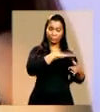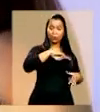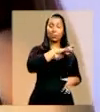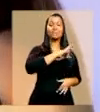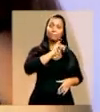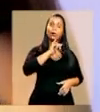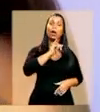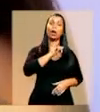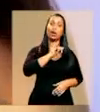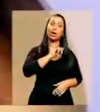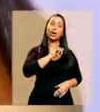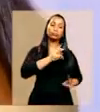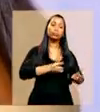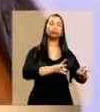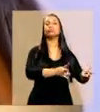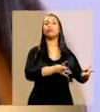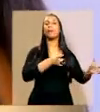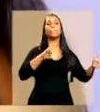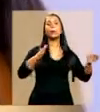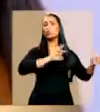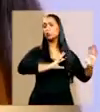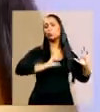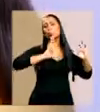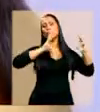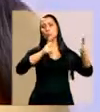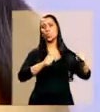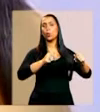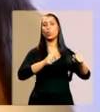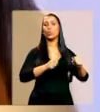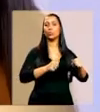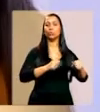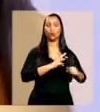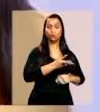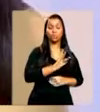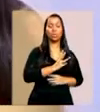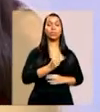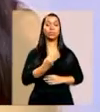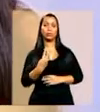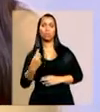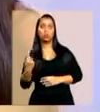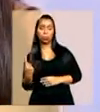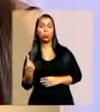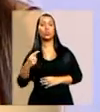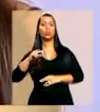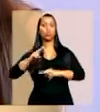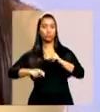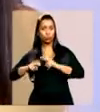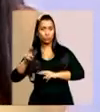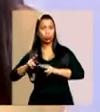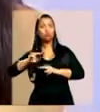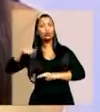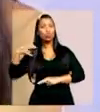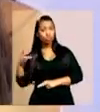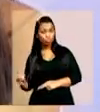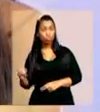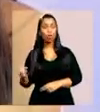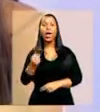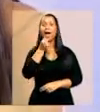conveniadas, elas irão funcionar durante todo esse período, de 3 a 31 de julho, com um